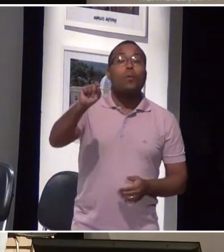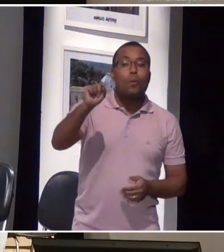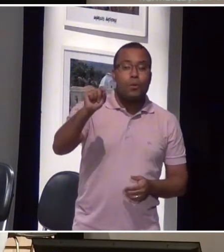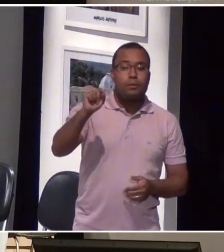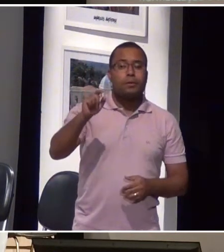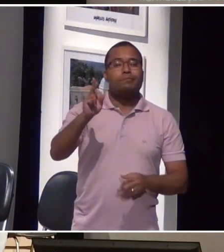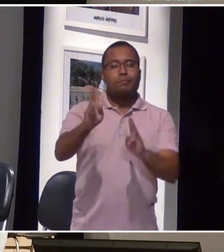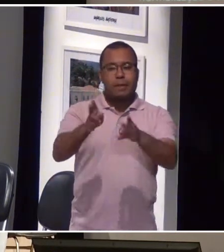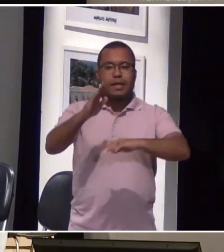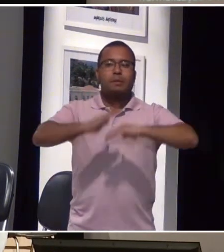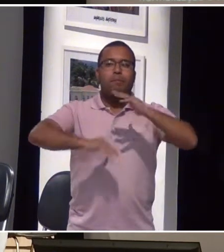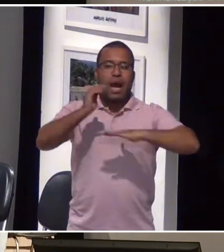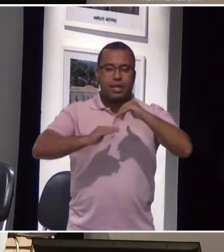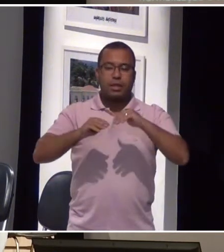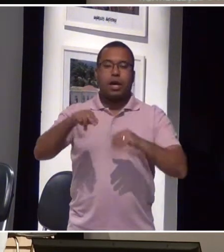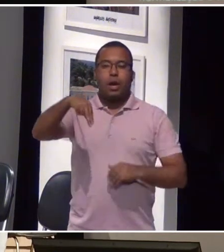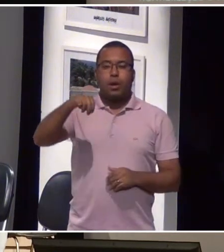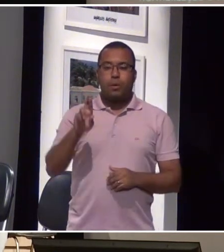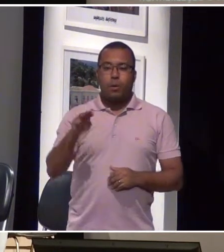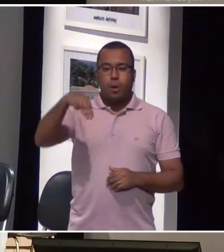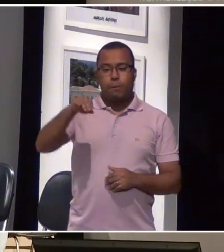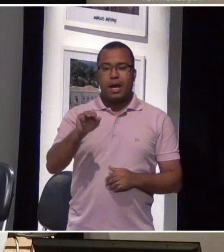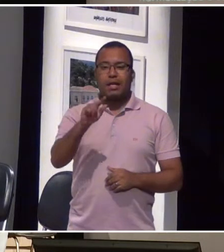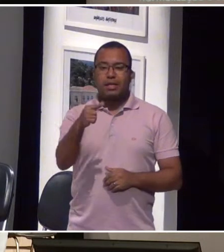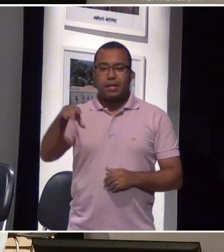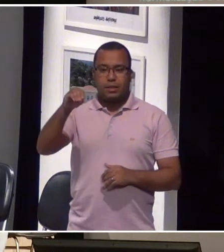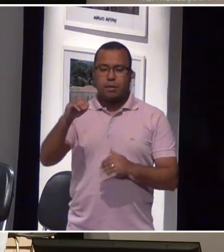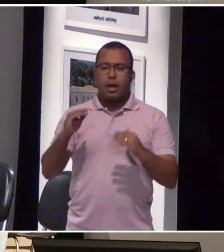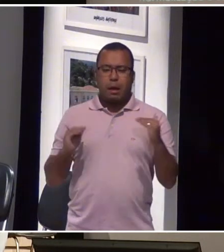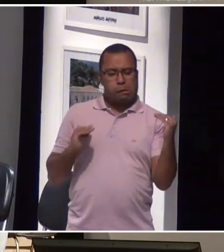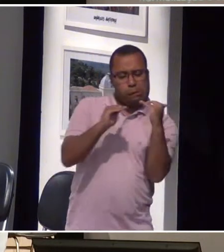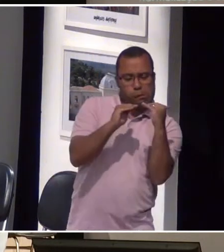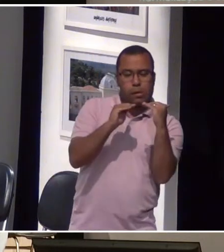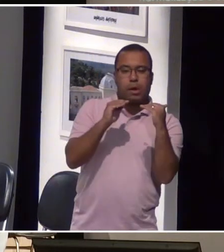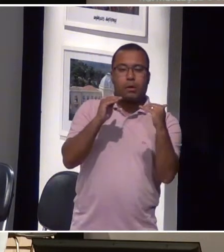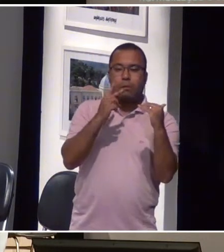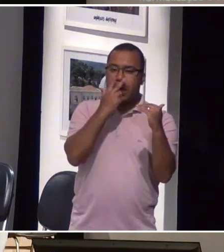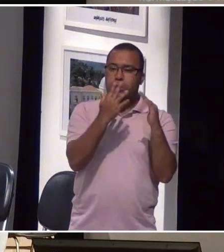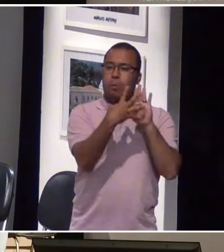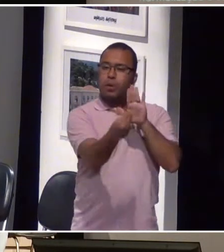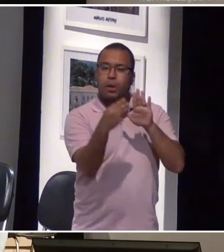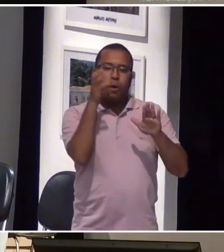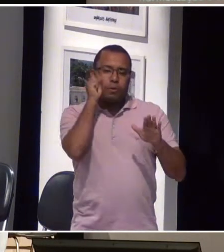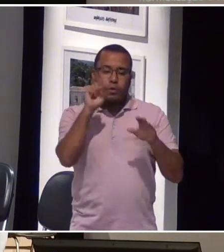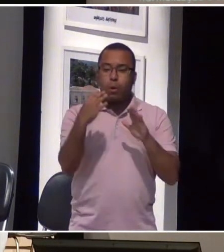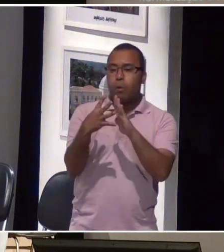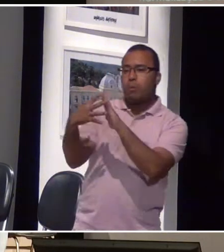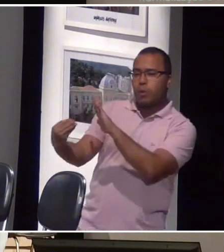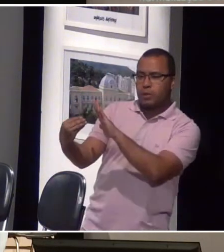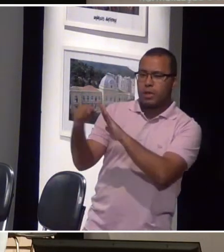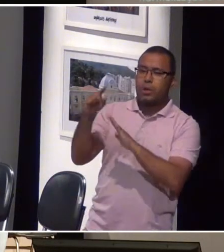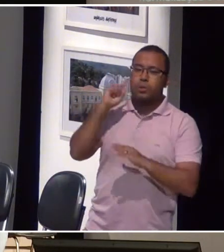tendo práticas de normalização, seja para aproximar esses alunos de um modelo ouvinte, seja para aproximar